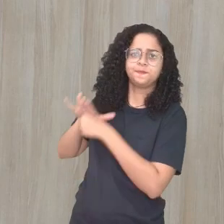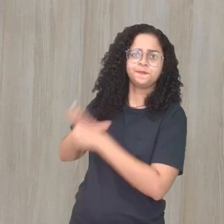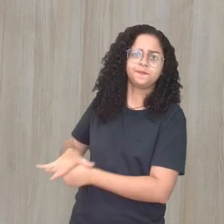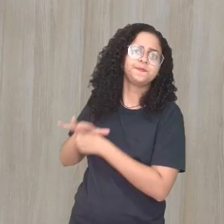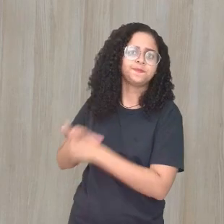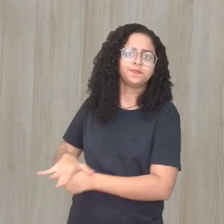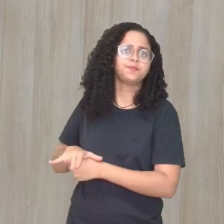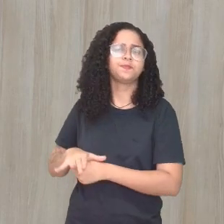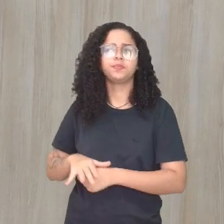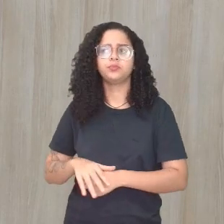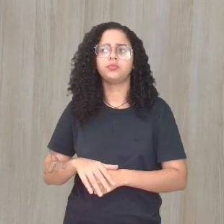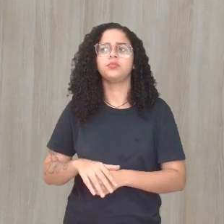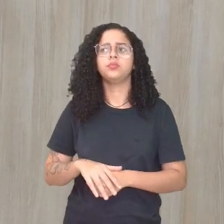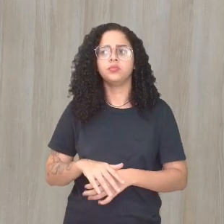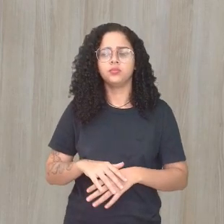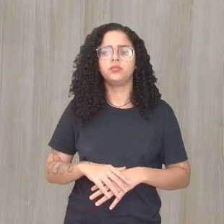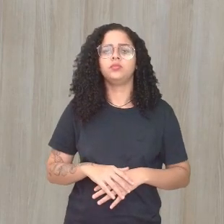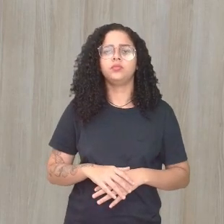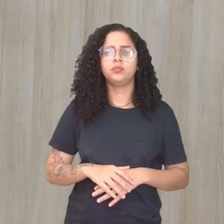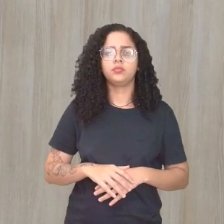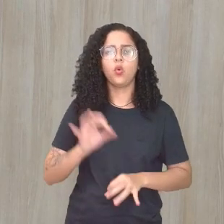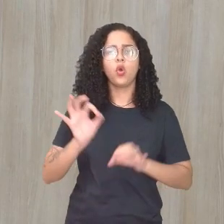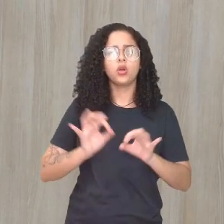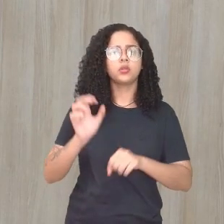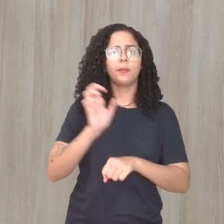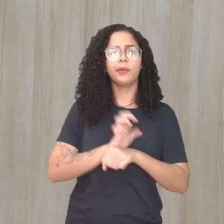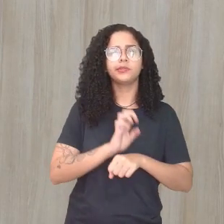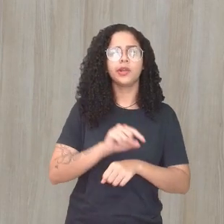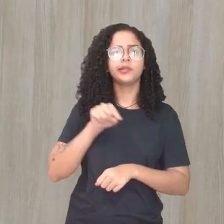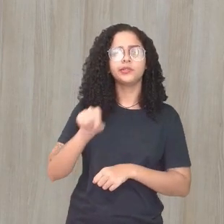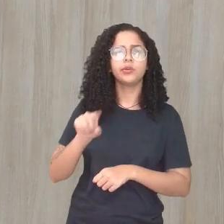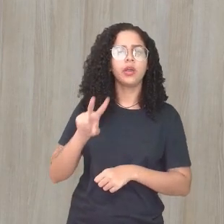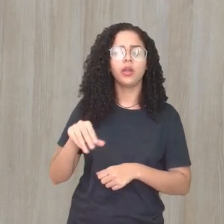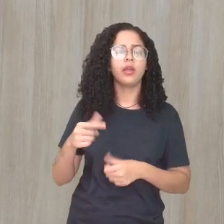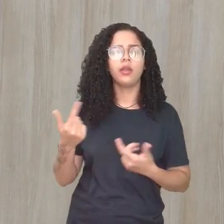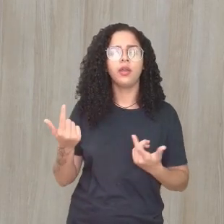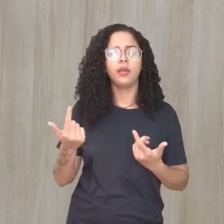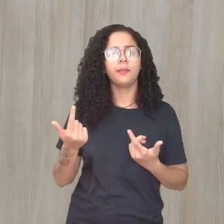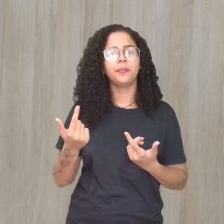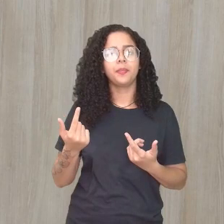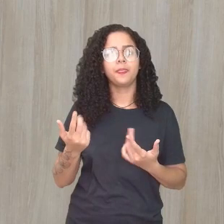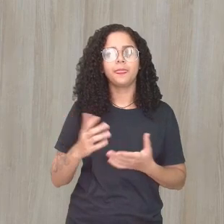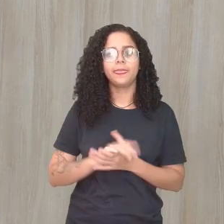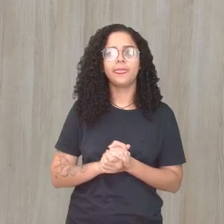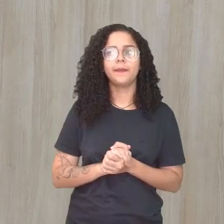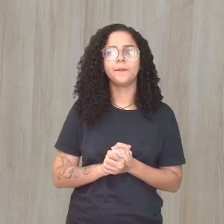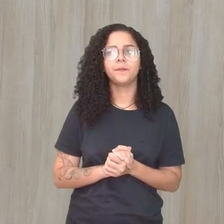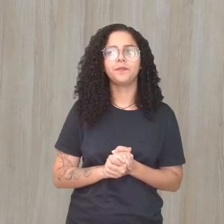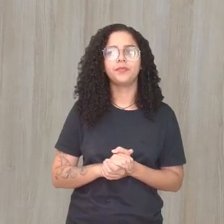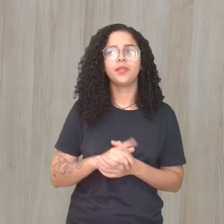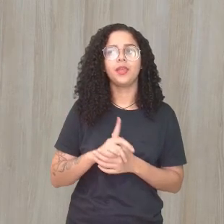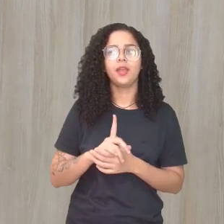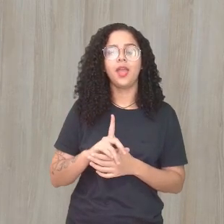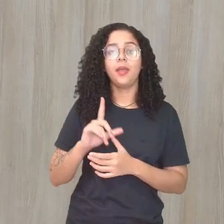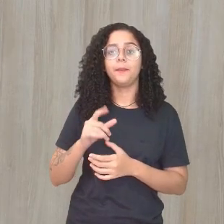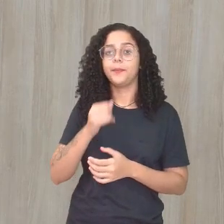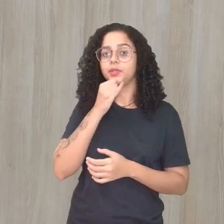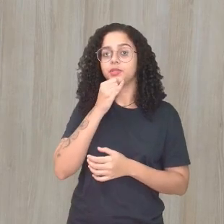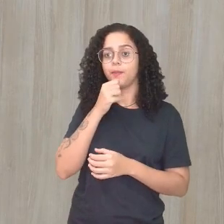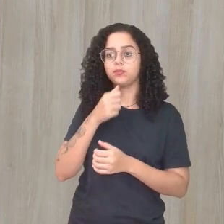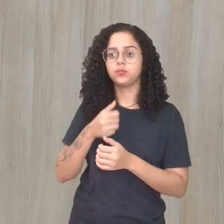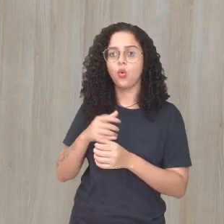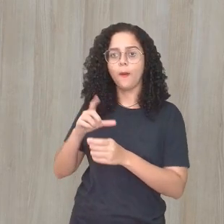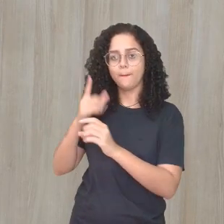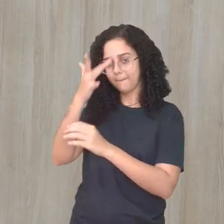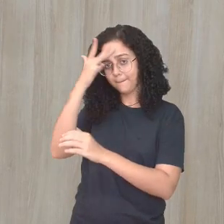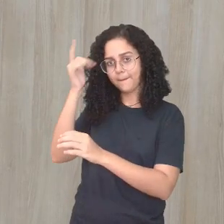ser organizada ali pelo Estado. E isso é uma coisa, nesse sentido, era perseguir os comunistas, né,